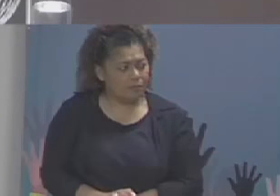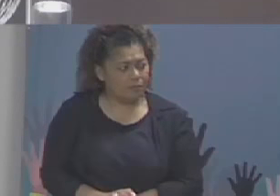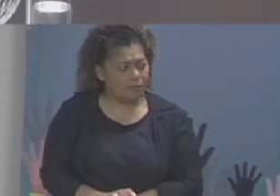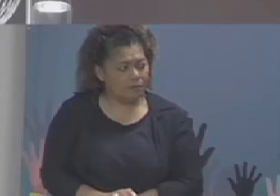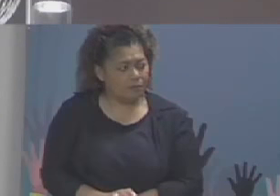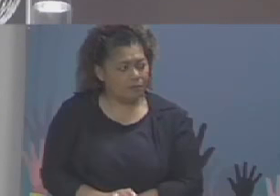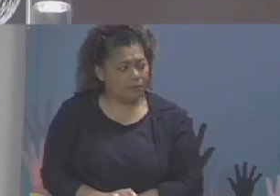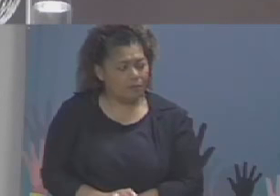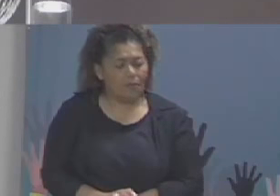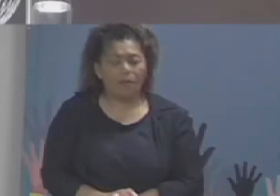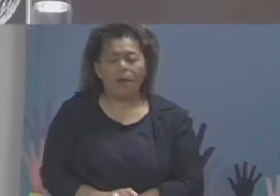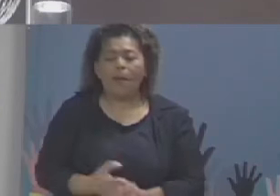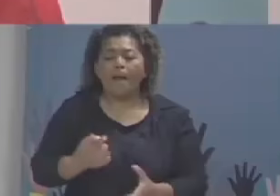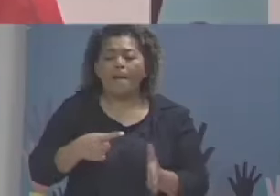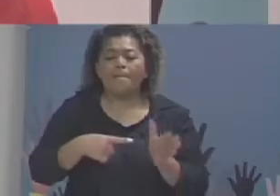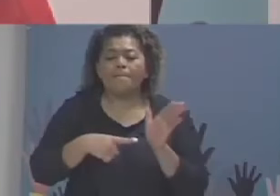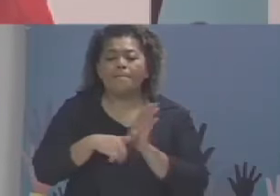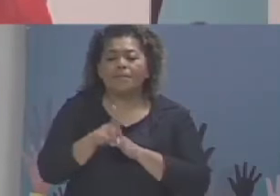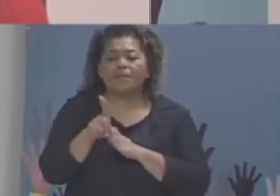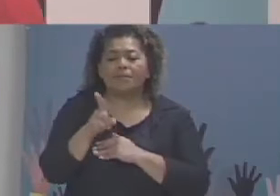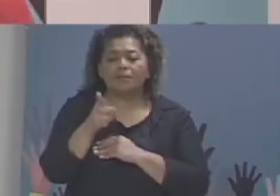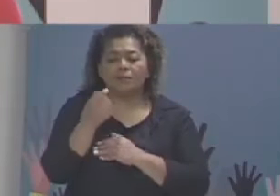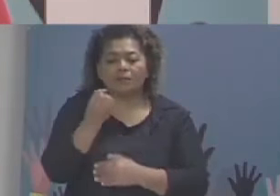Presidente, a pergunta número 1.